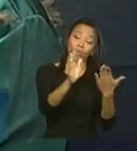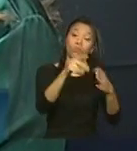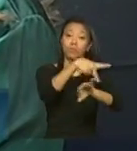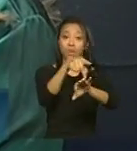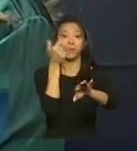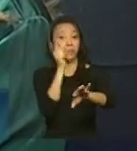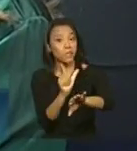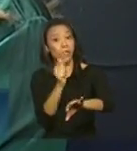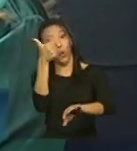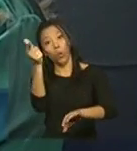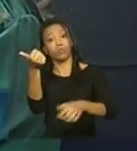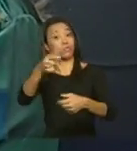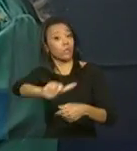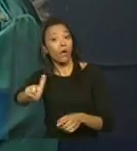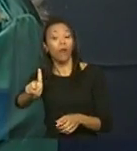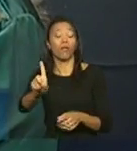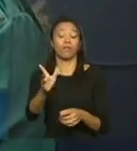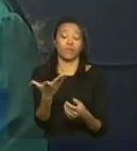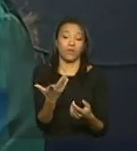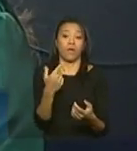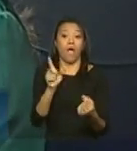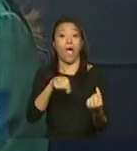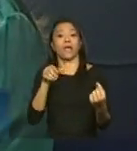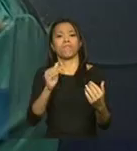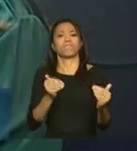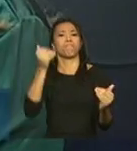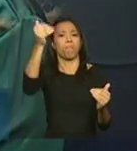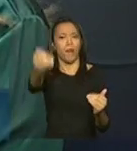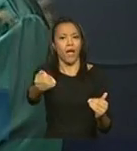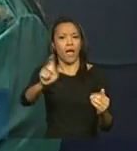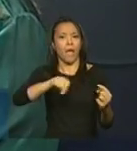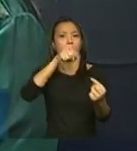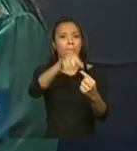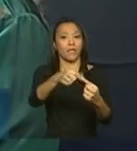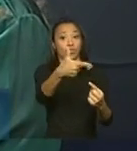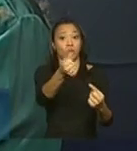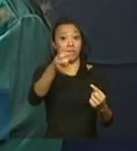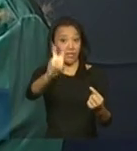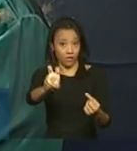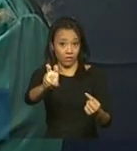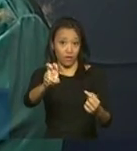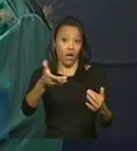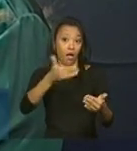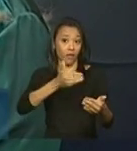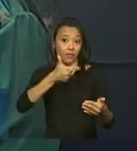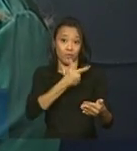se estabeleceu novamente essa meta até 2005, novamente os